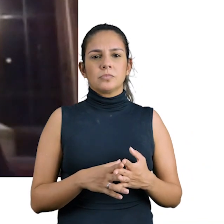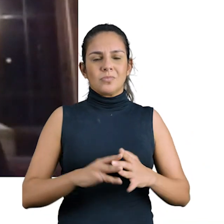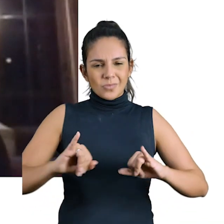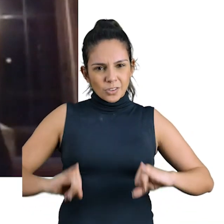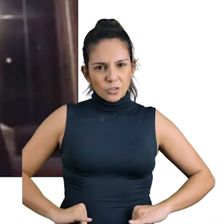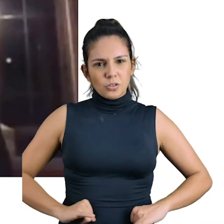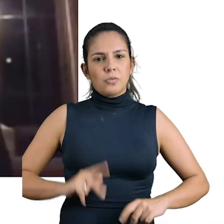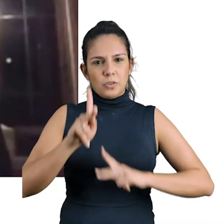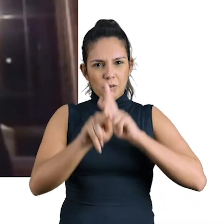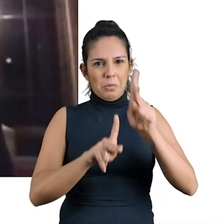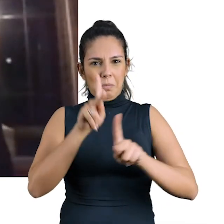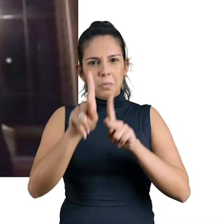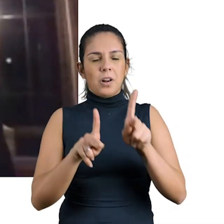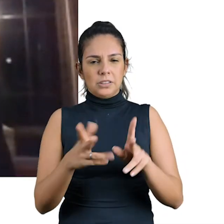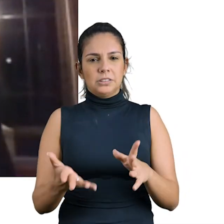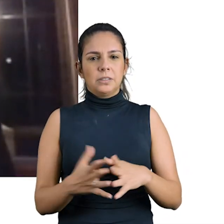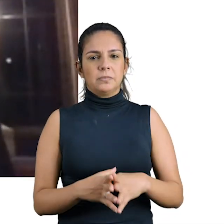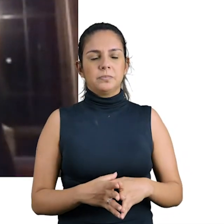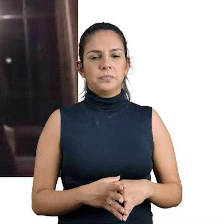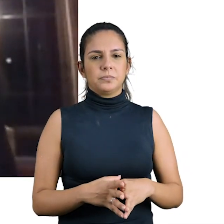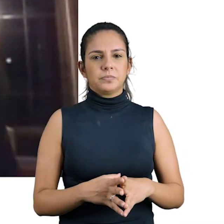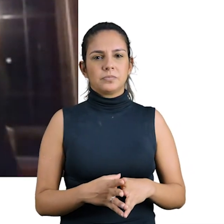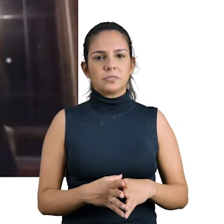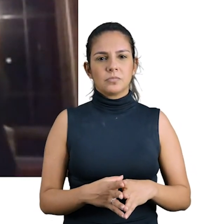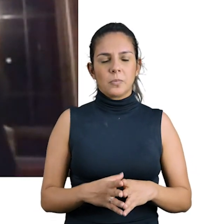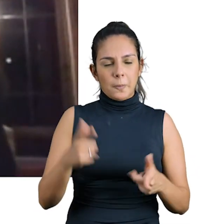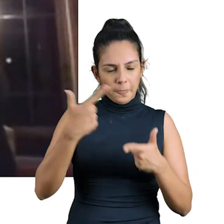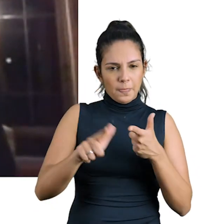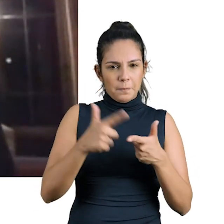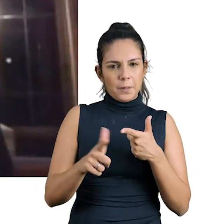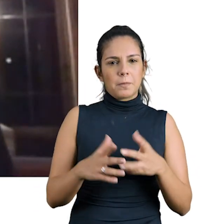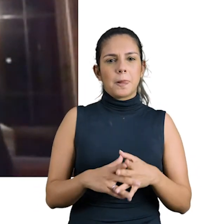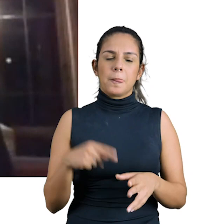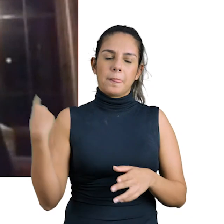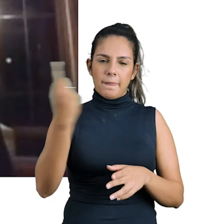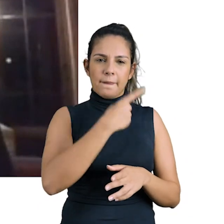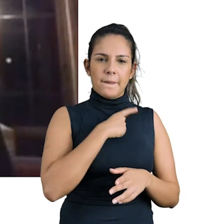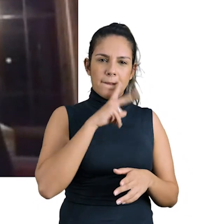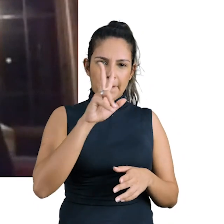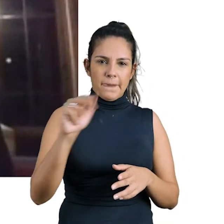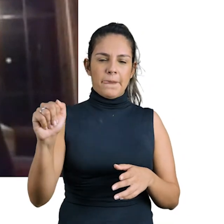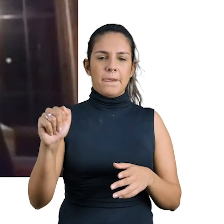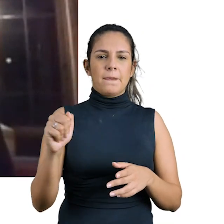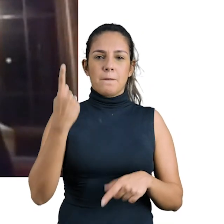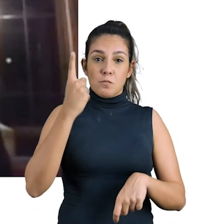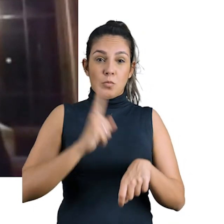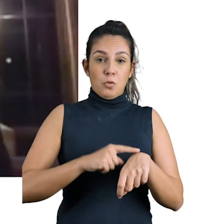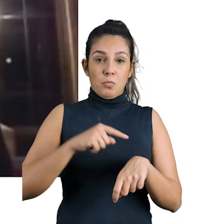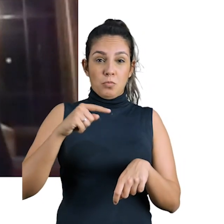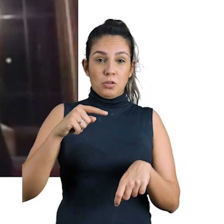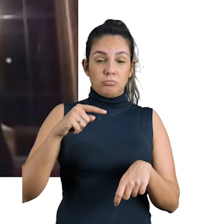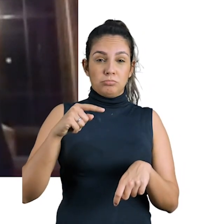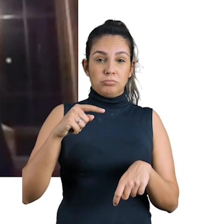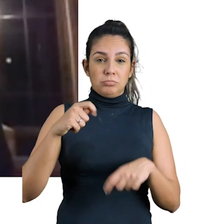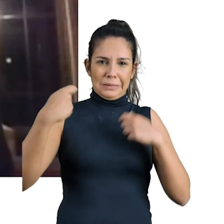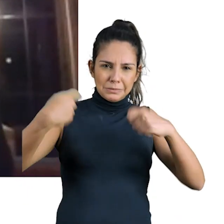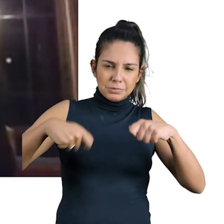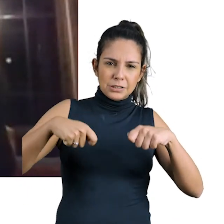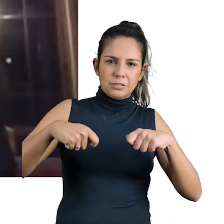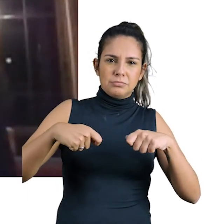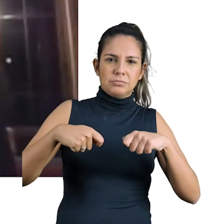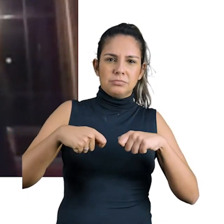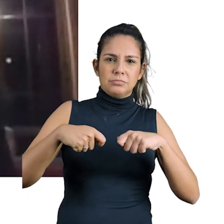com populações brancas, né? E isso é um problema. Então eu acho que nós vamos passar por um momento em que é